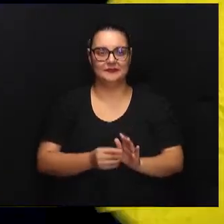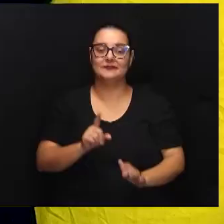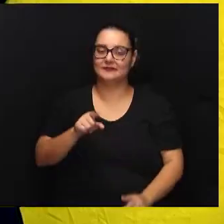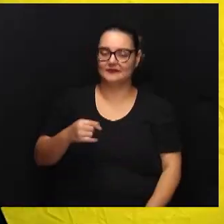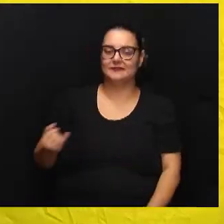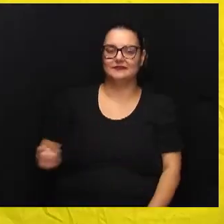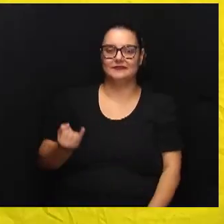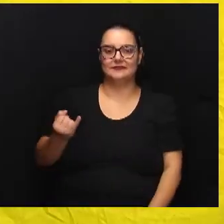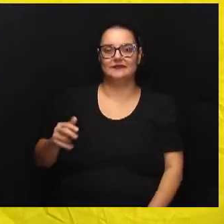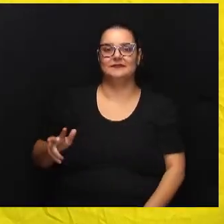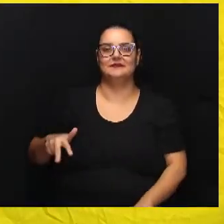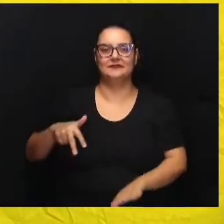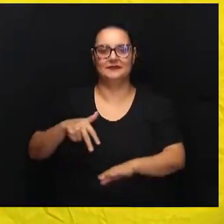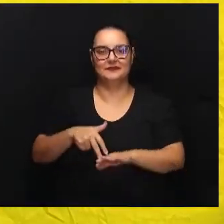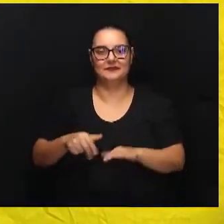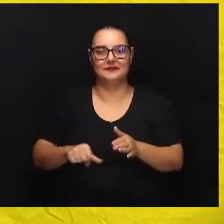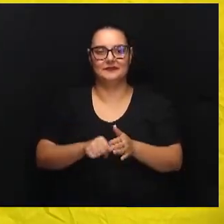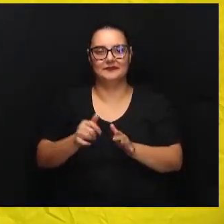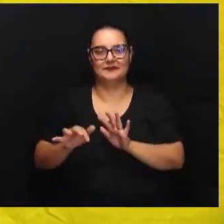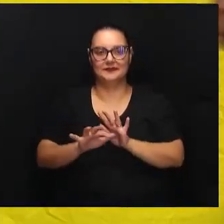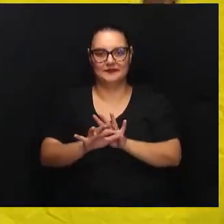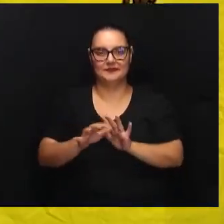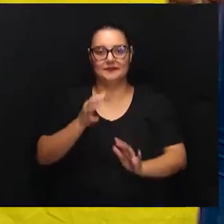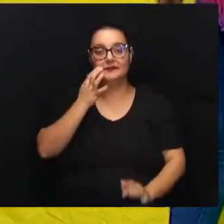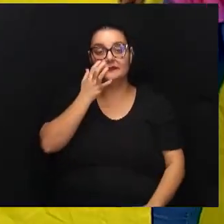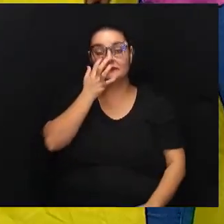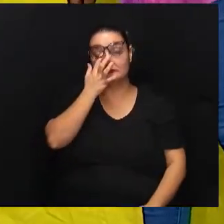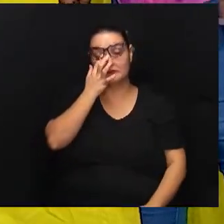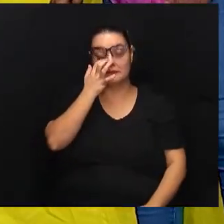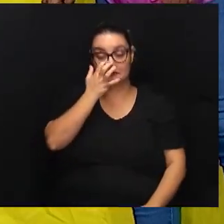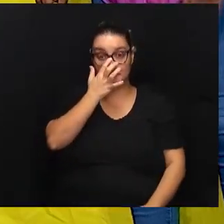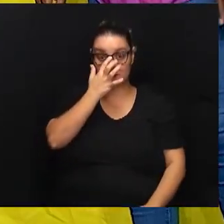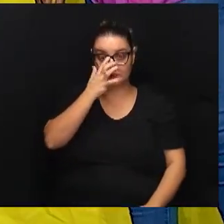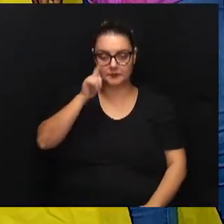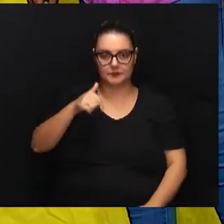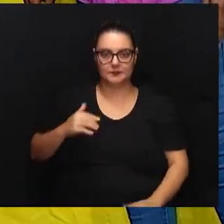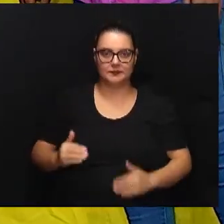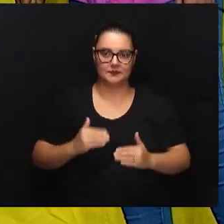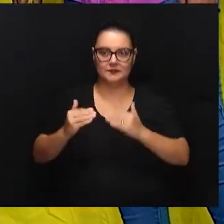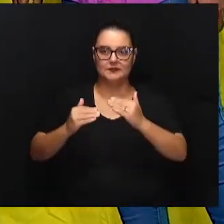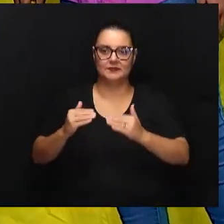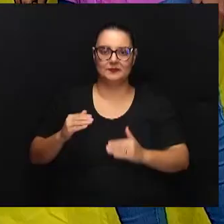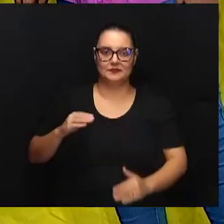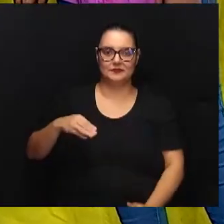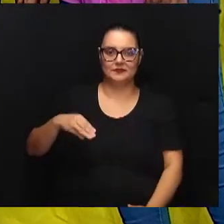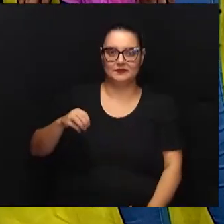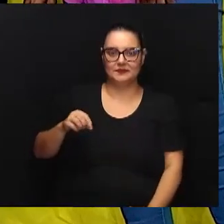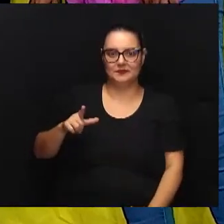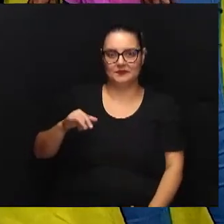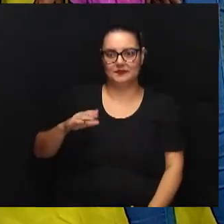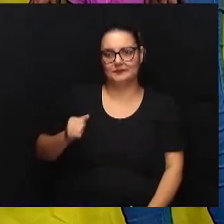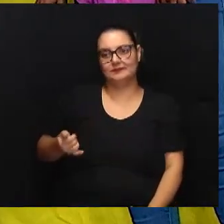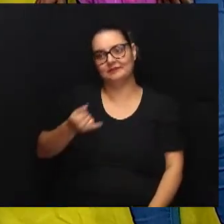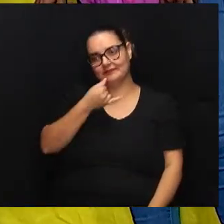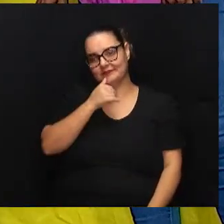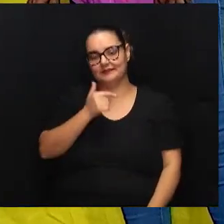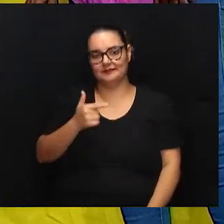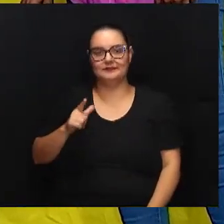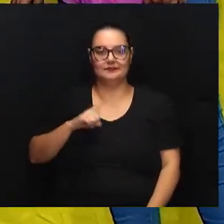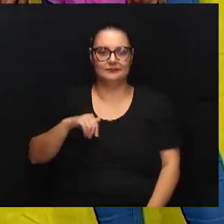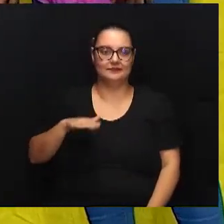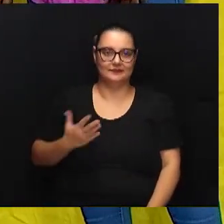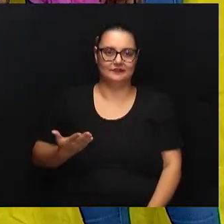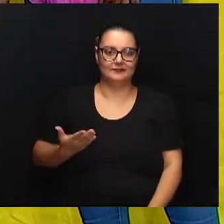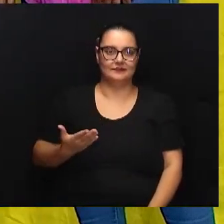E por último, mas não menos importante, uma pessoa que também estava na primeira parada e que depois construiu o coletivo Moleca, que infelizmente